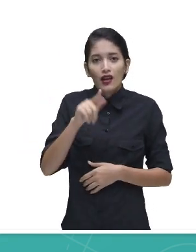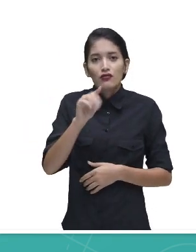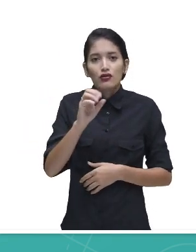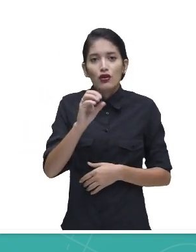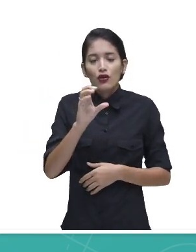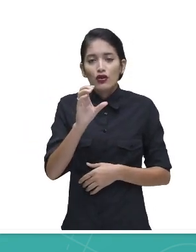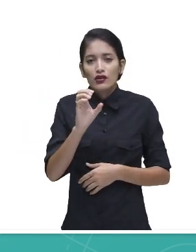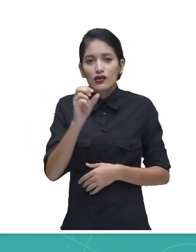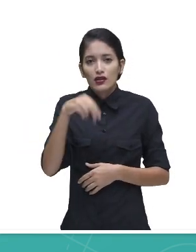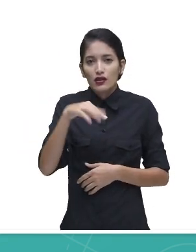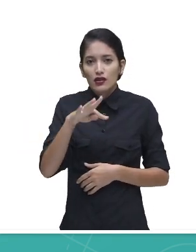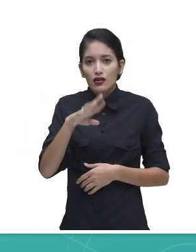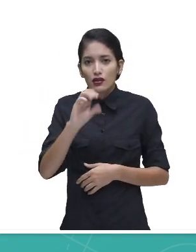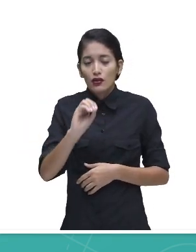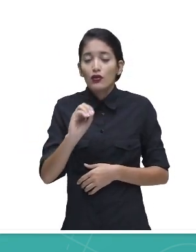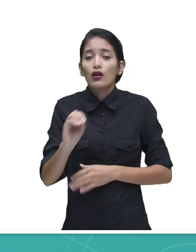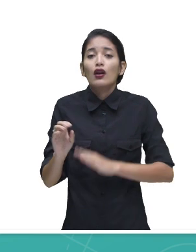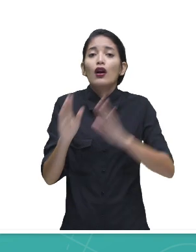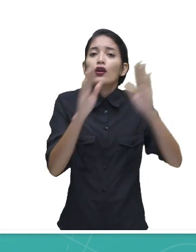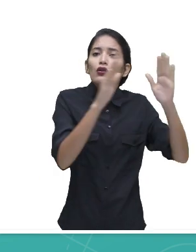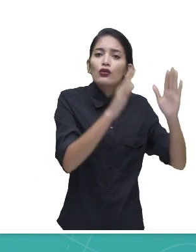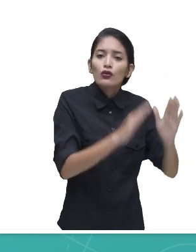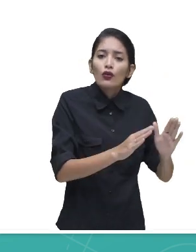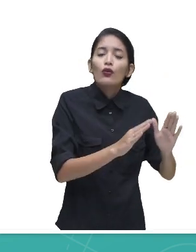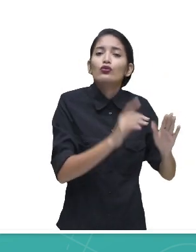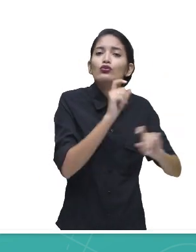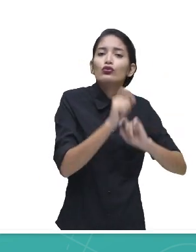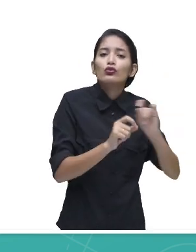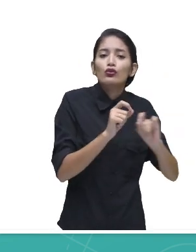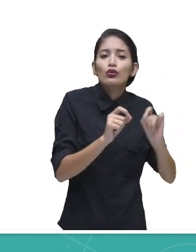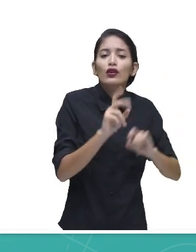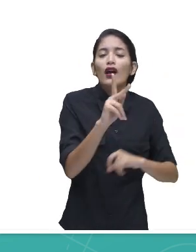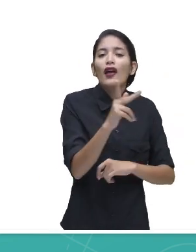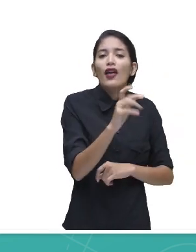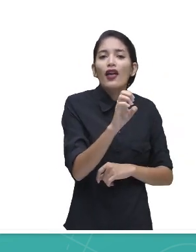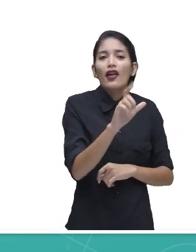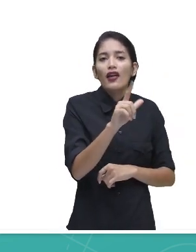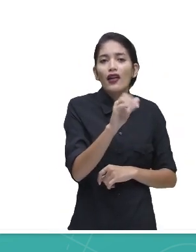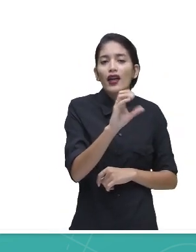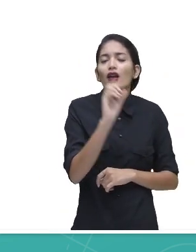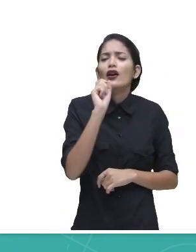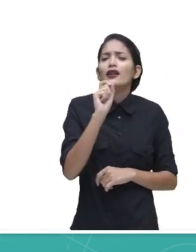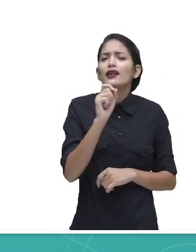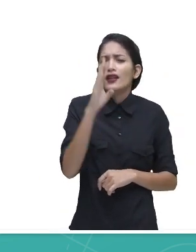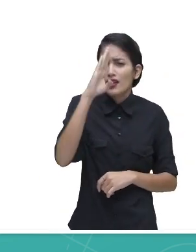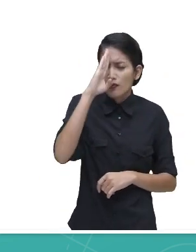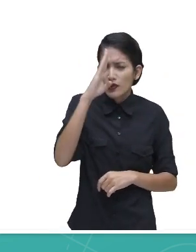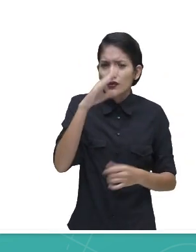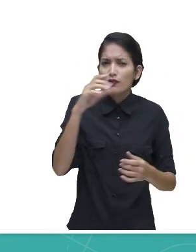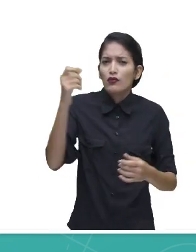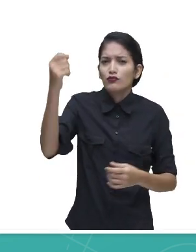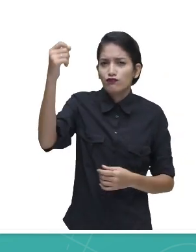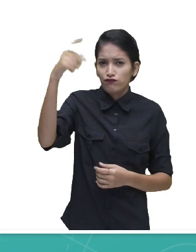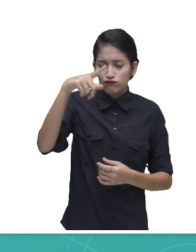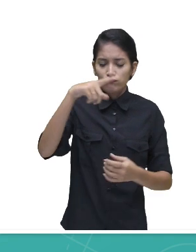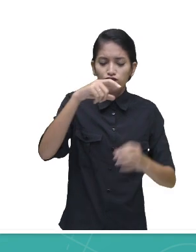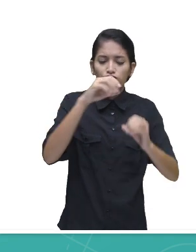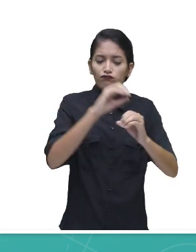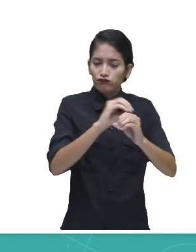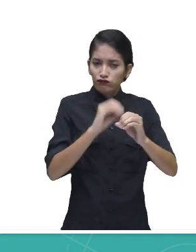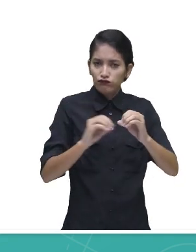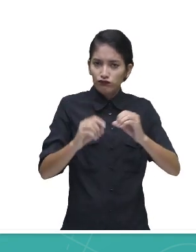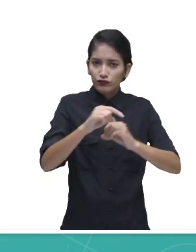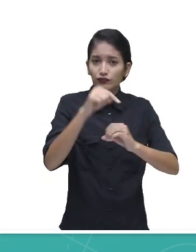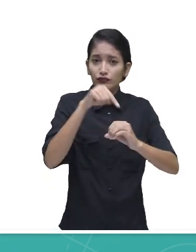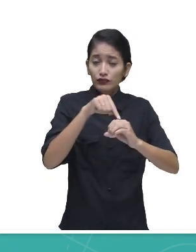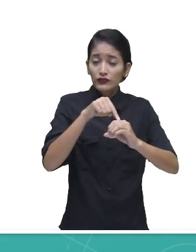geocêntrico. O outro modelo, gente, é o heliocêntrico, onde quem está no centro de tudo? O Sol. Lembrando que